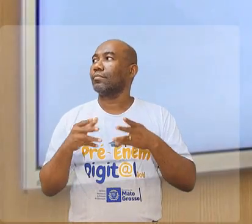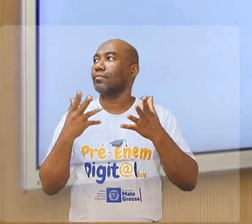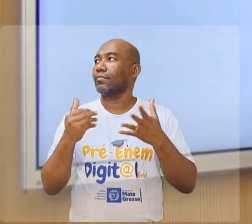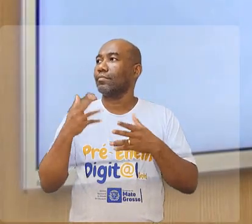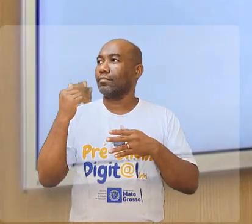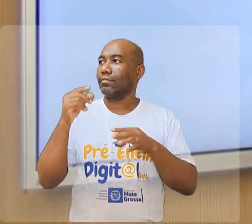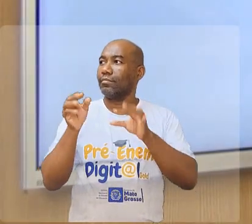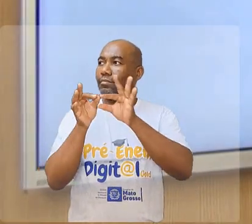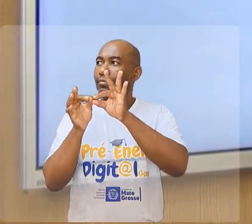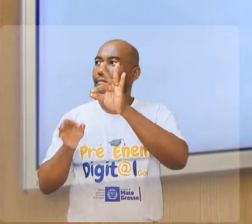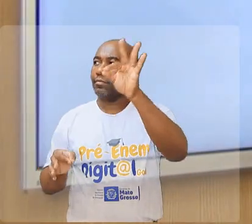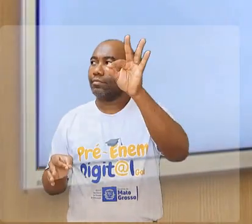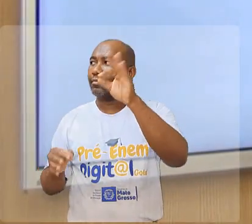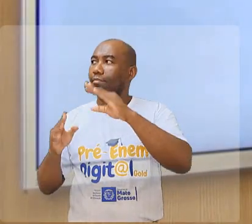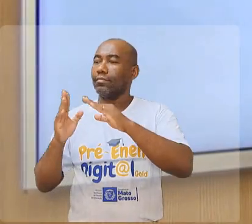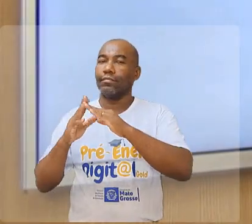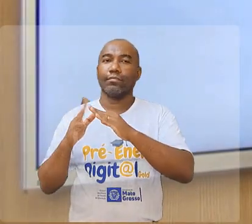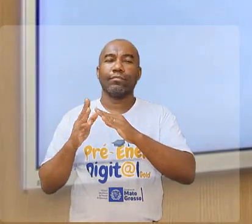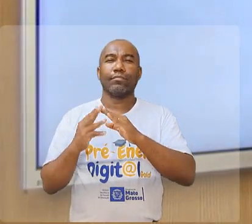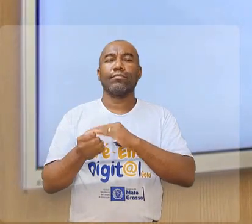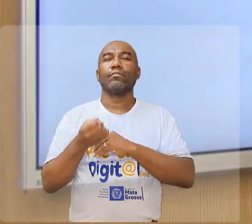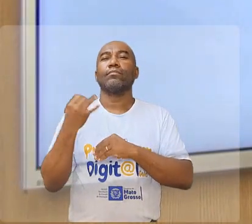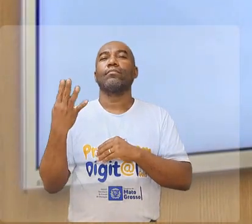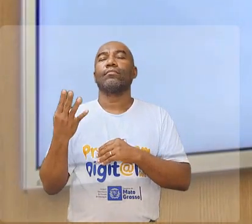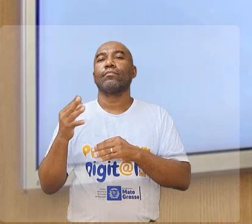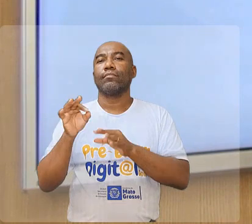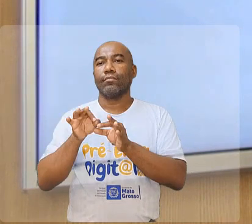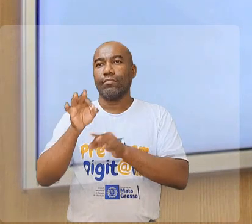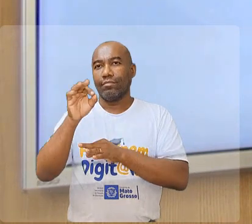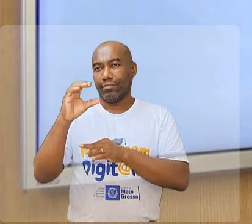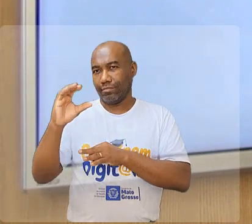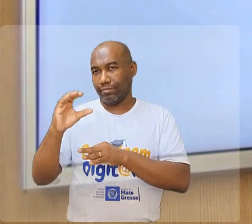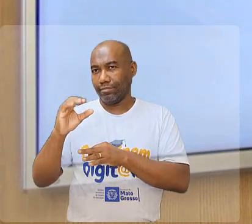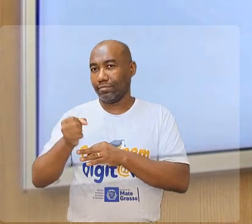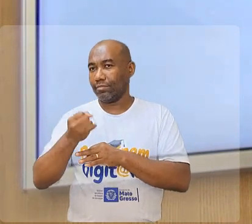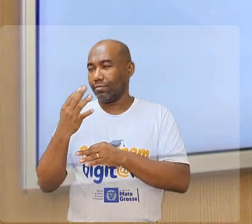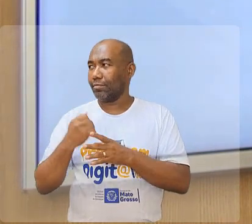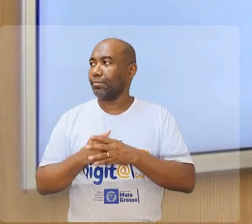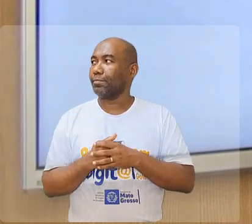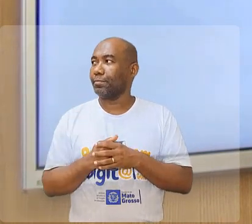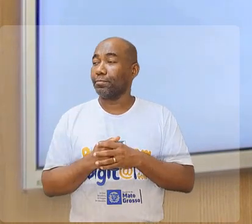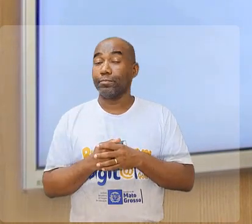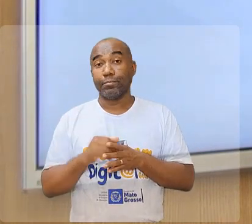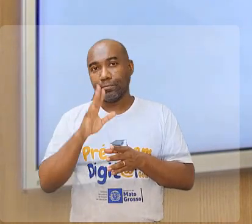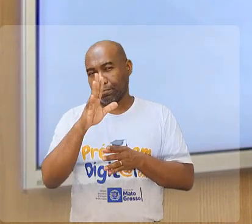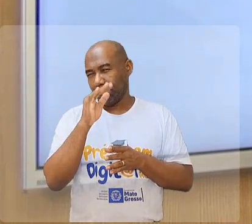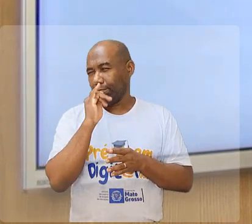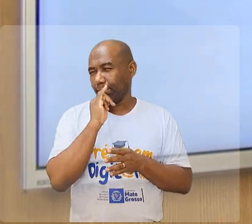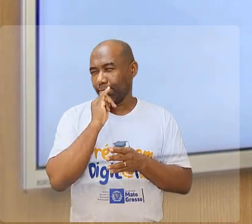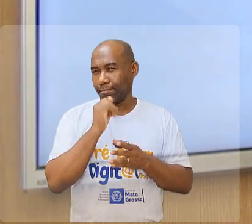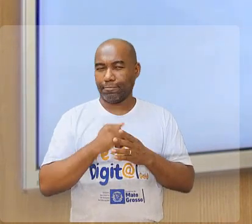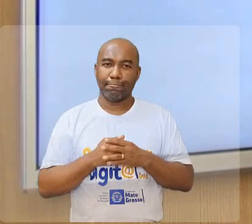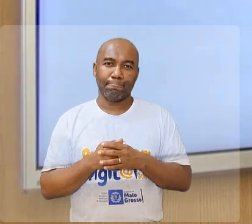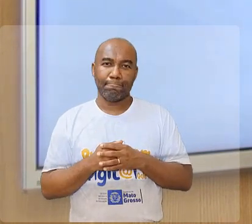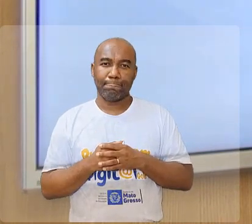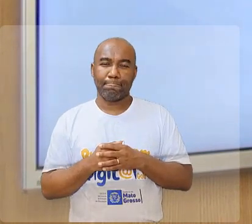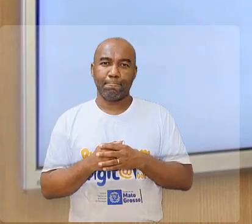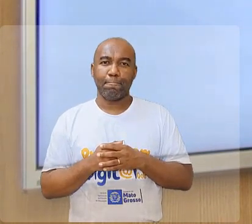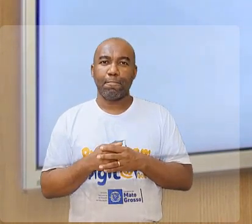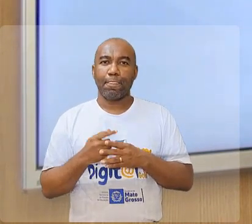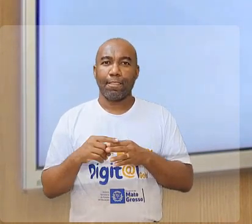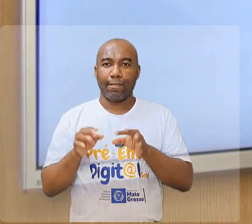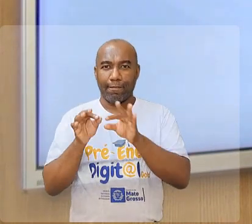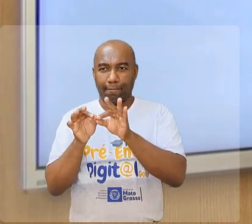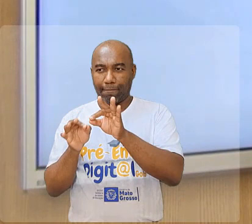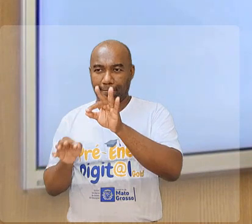saber a distância da casa até a árvore vamos lá como é que eu posso fazer em Recife feriado ao